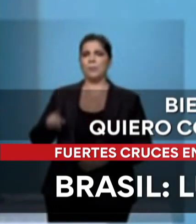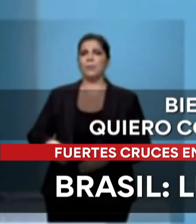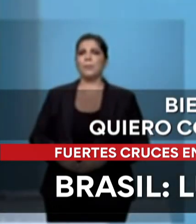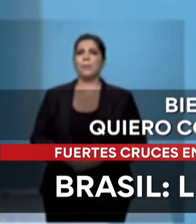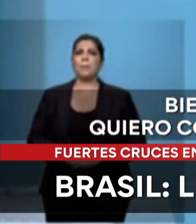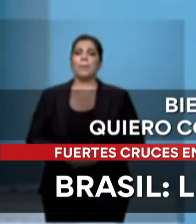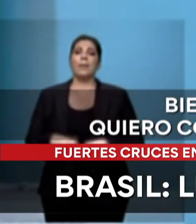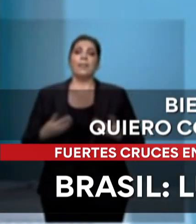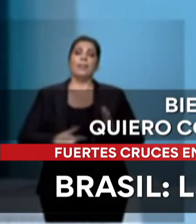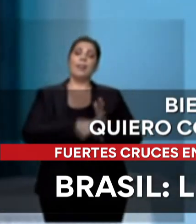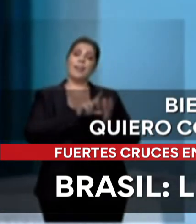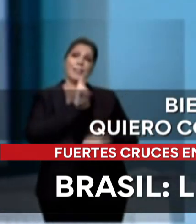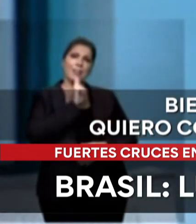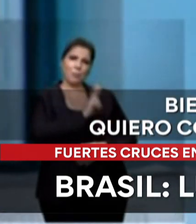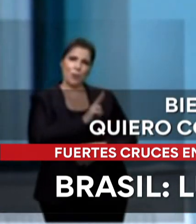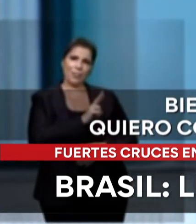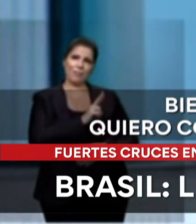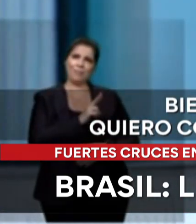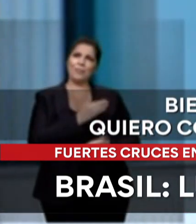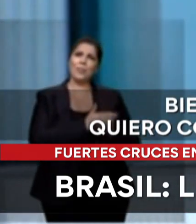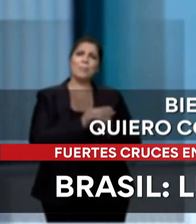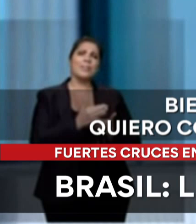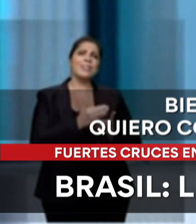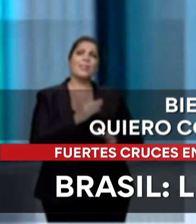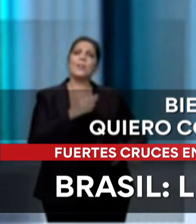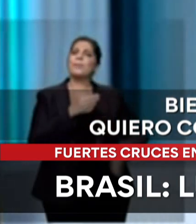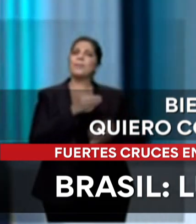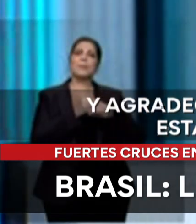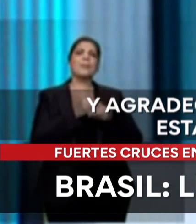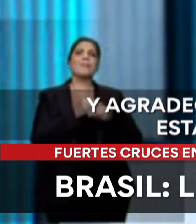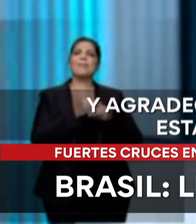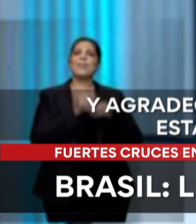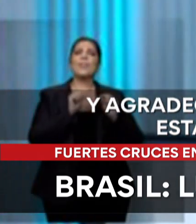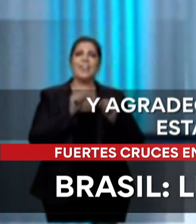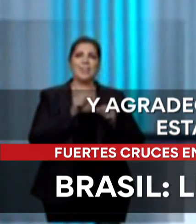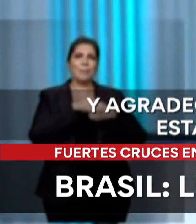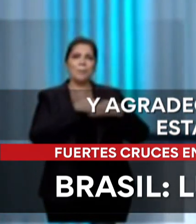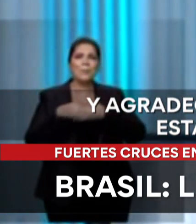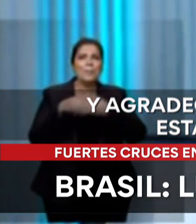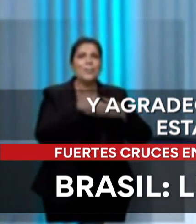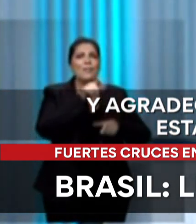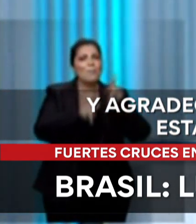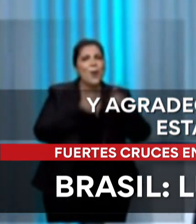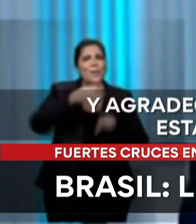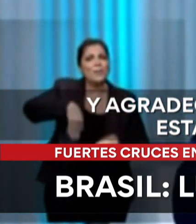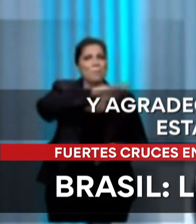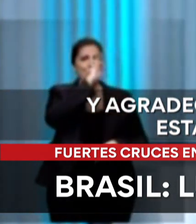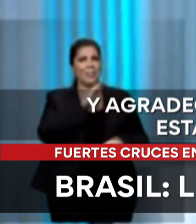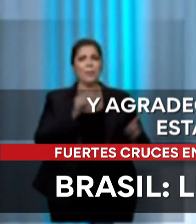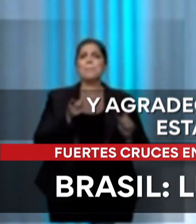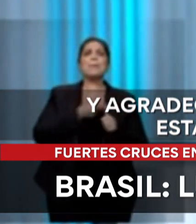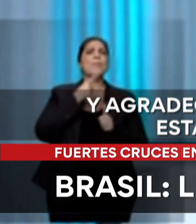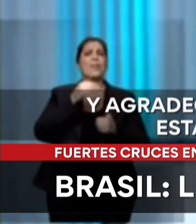responder a pergunta, eu quero começar a cumprimentar o povo brasileiro e agradecer primeiramente a Deus por